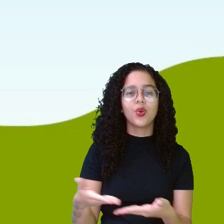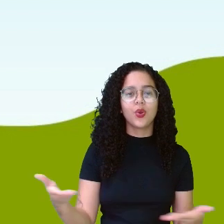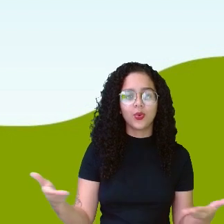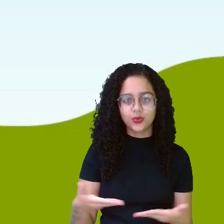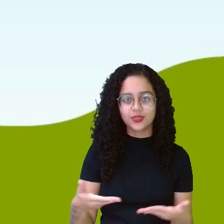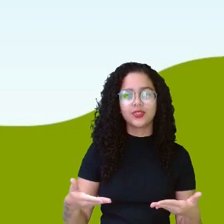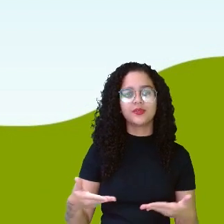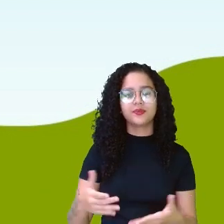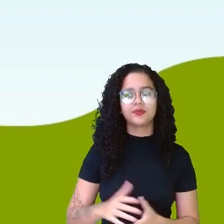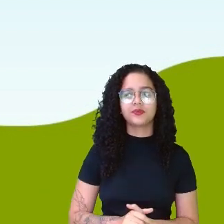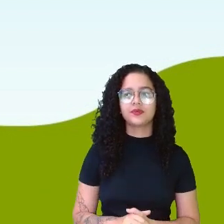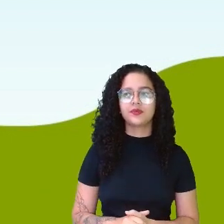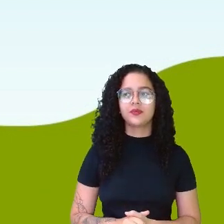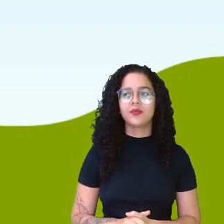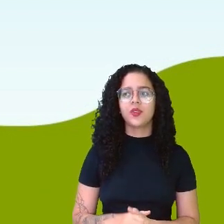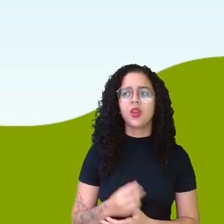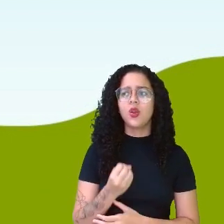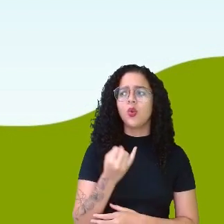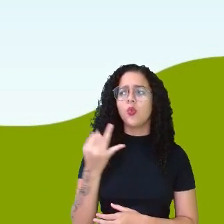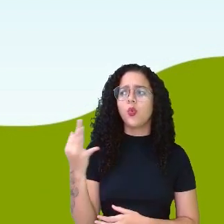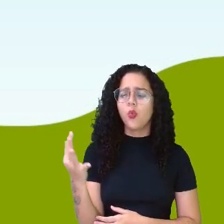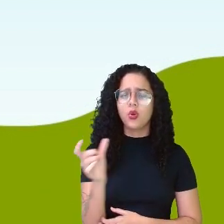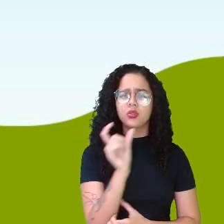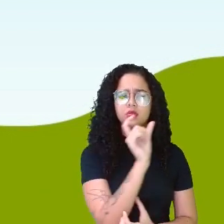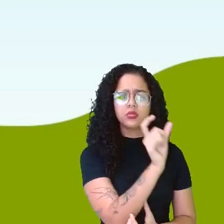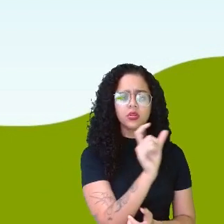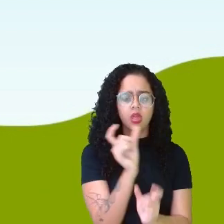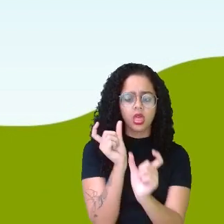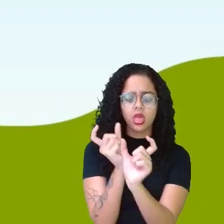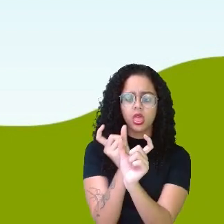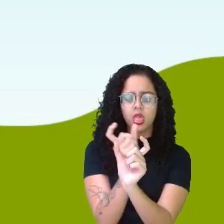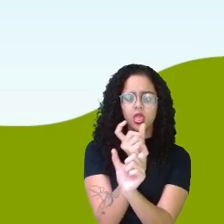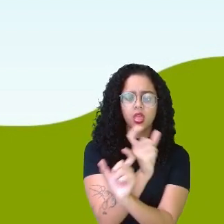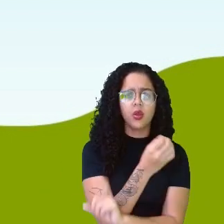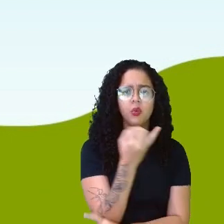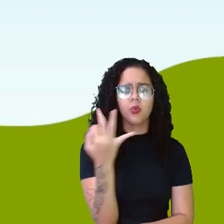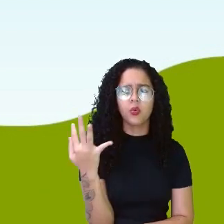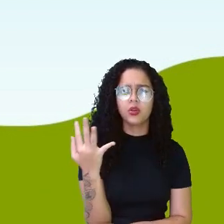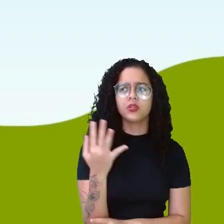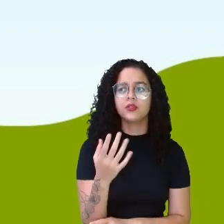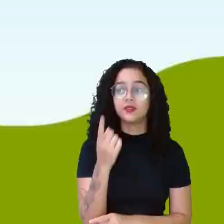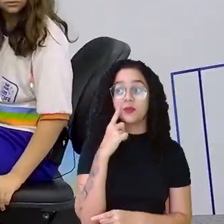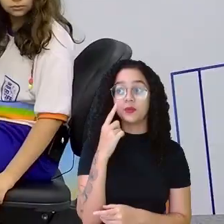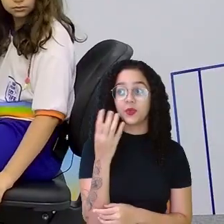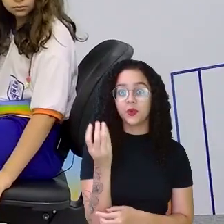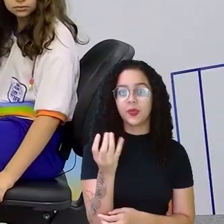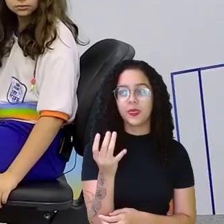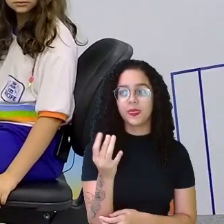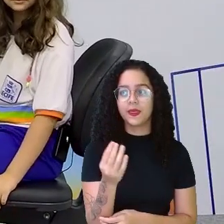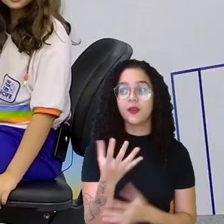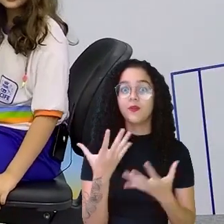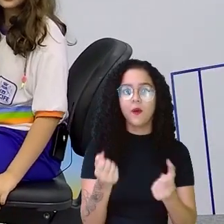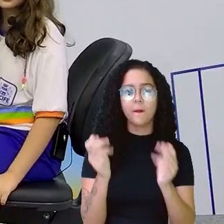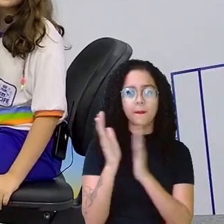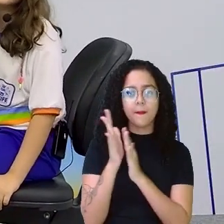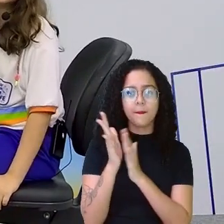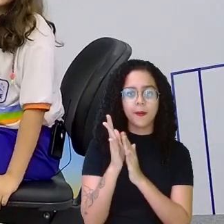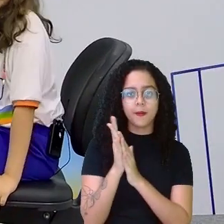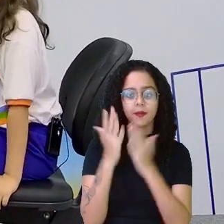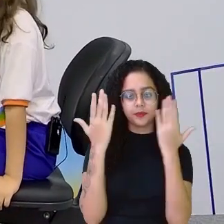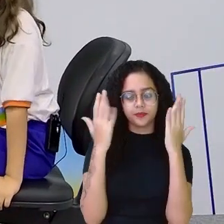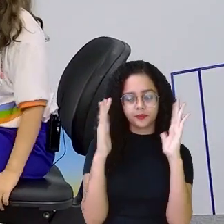hoje. Quantos pedacinhos será que tem Fulozinha? Vamos contar? Vamos bater palma primeiro,